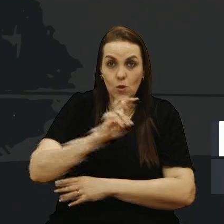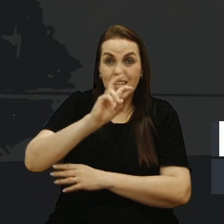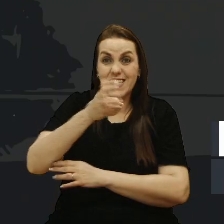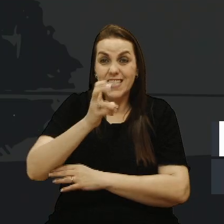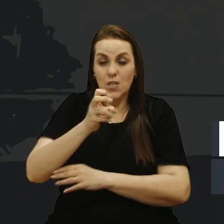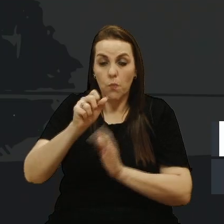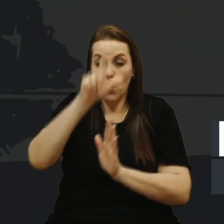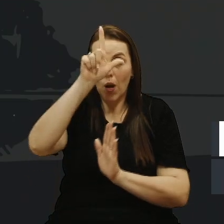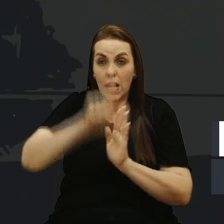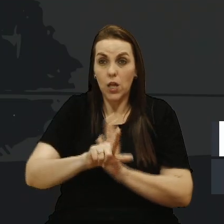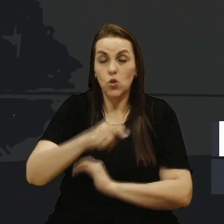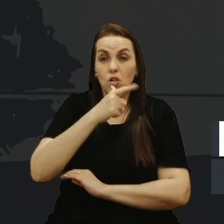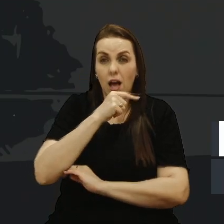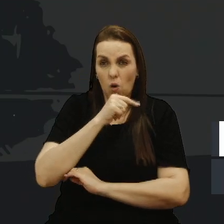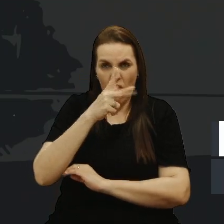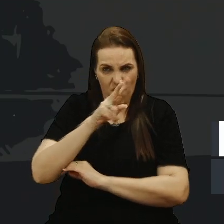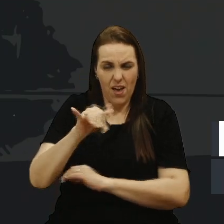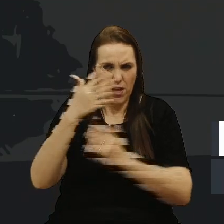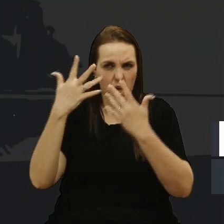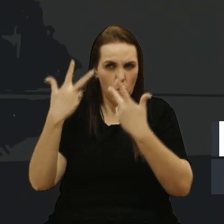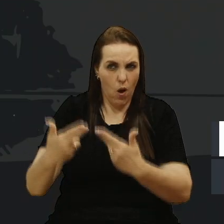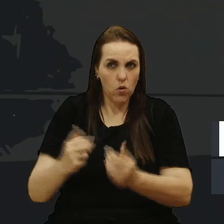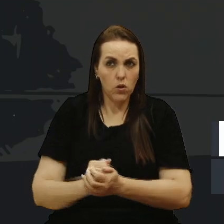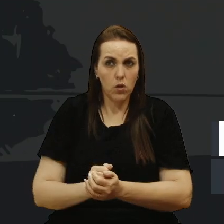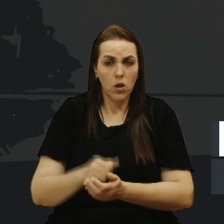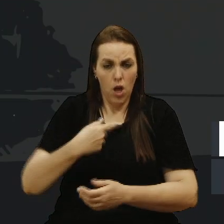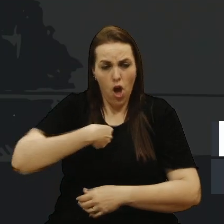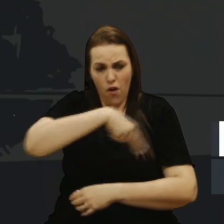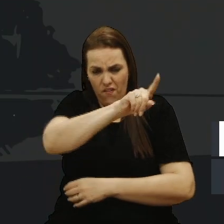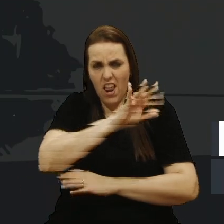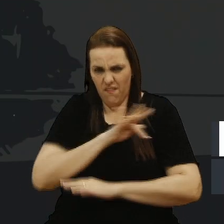de água vai ser igual? Vão a Farroupilha pedir